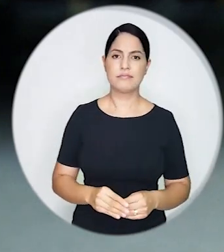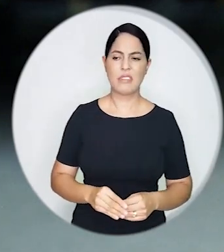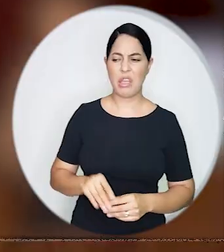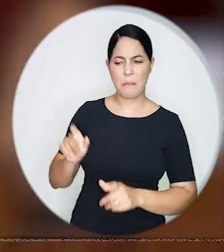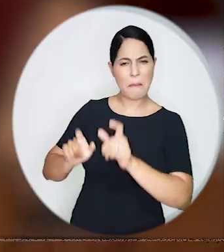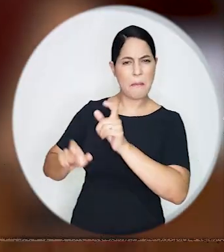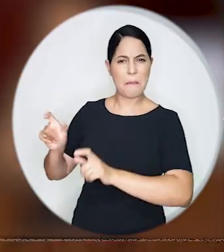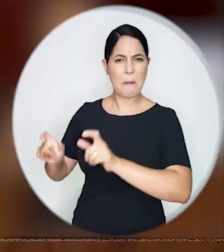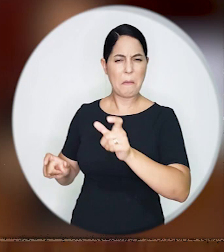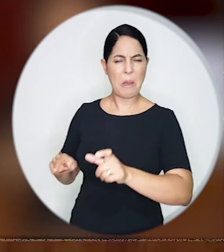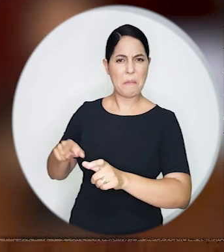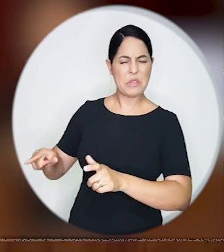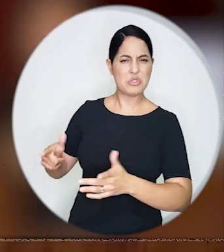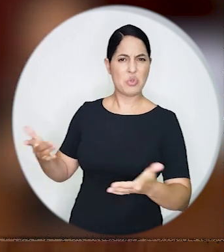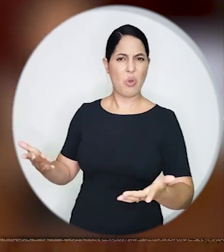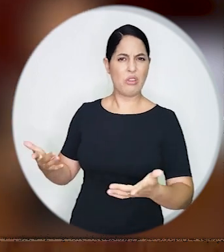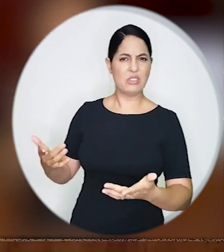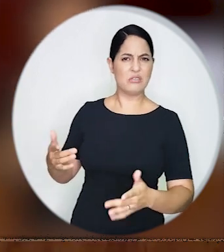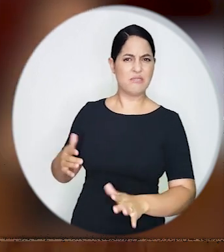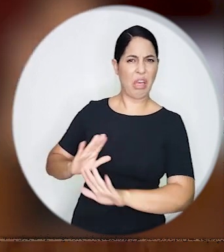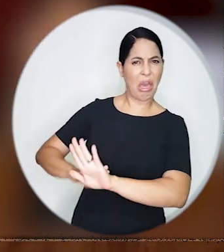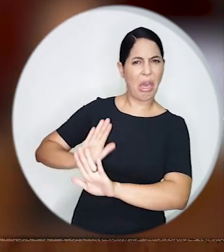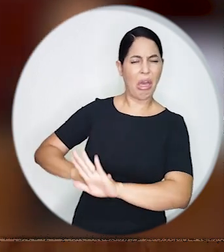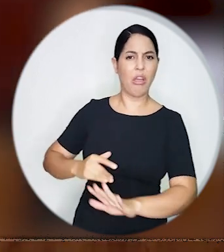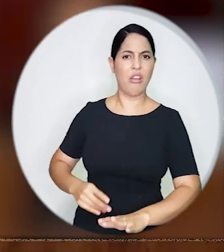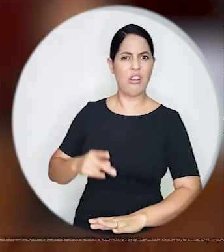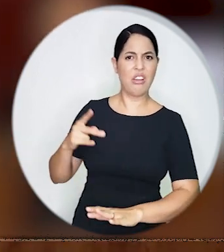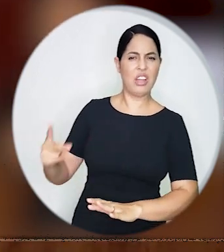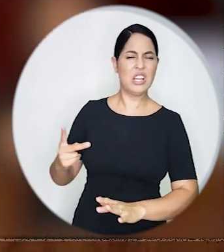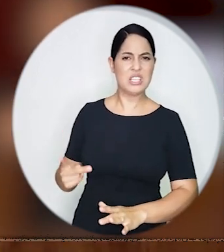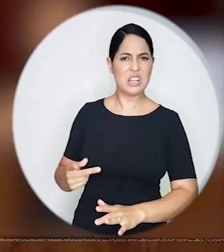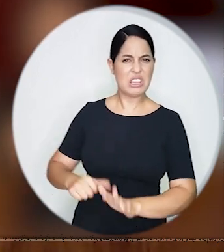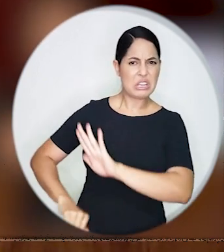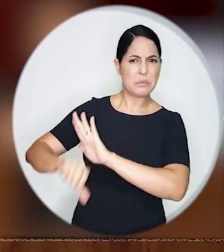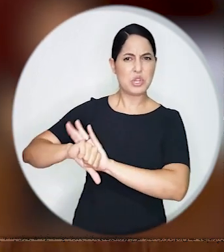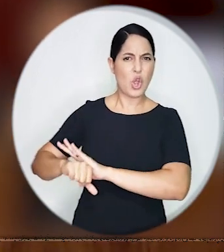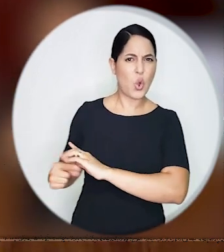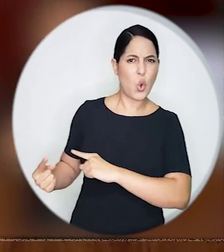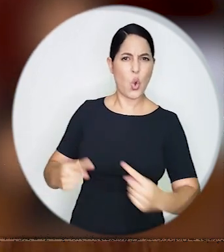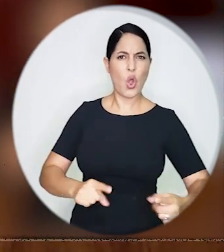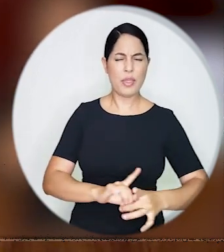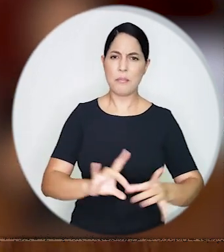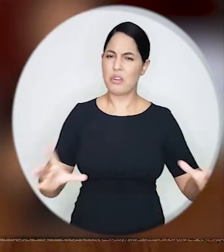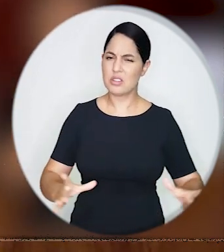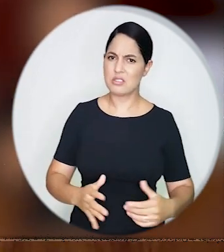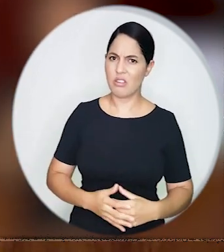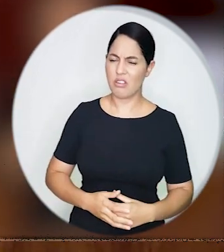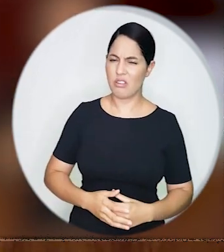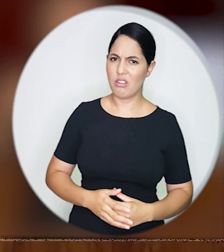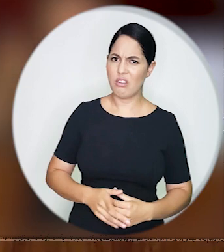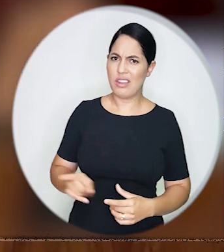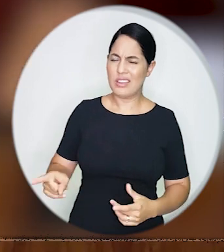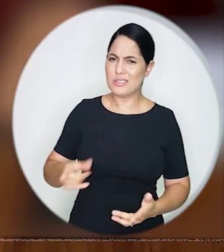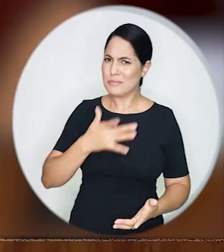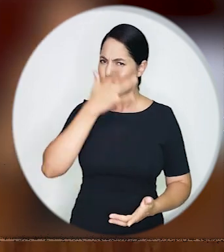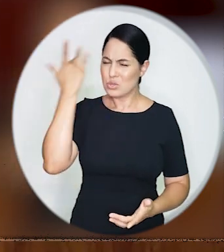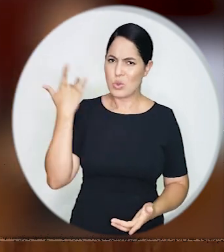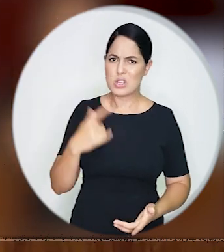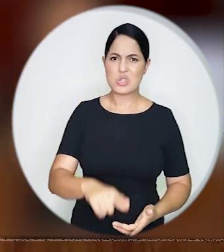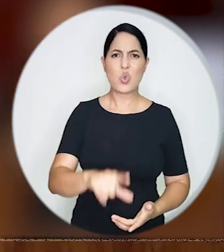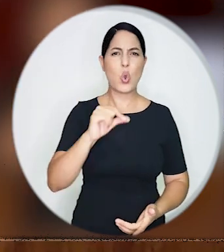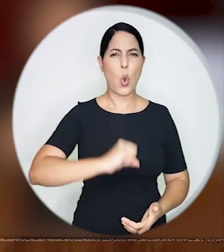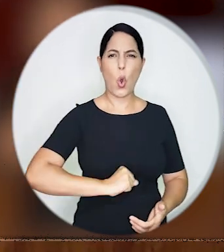democracia. Alguns extremistas, criminosos, verdadeiros terroristas contra a